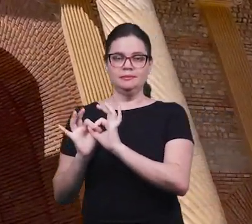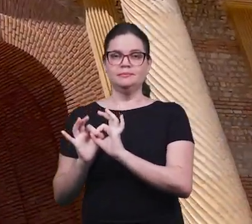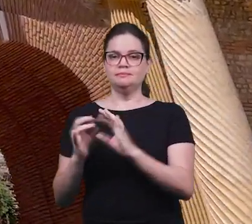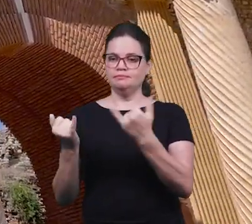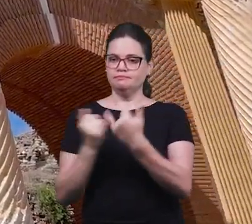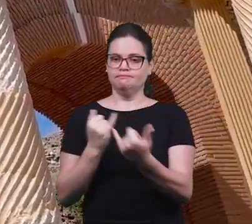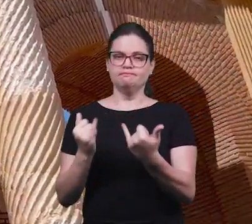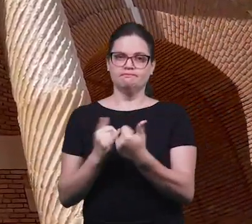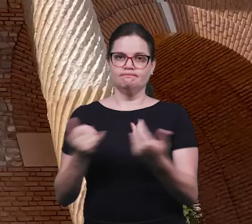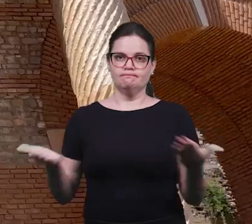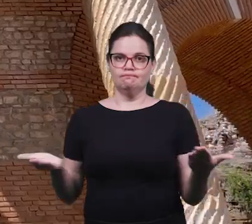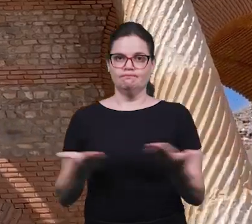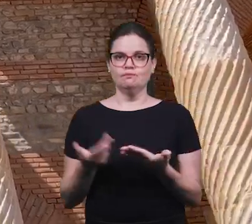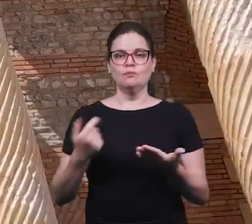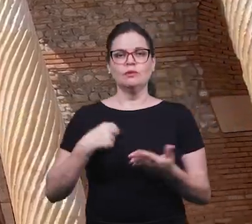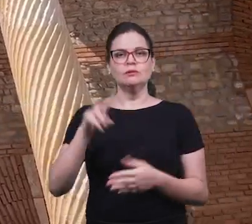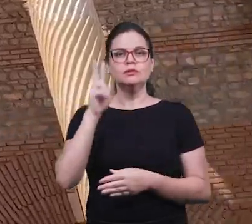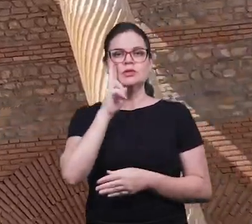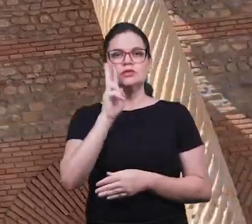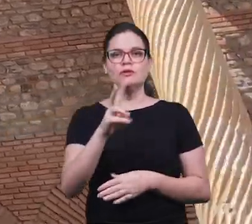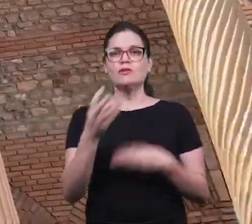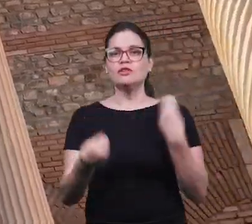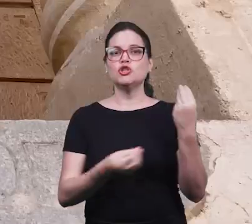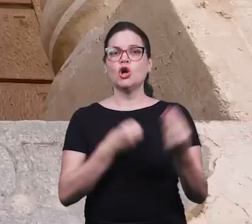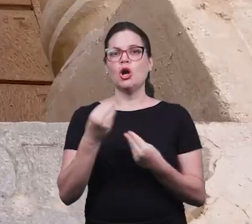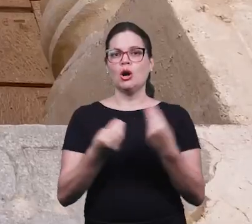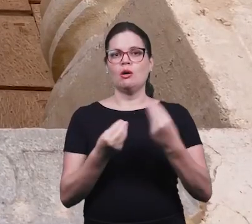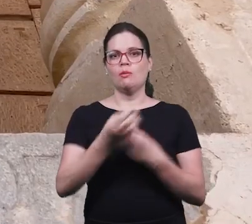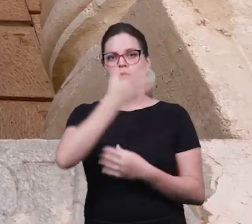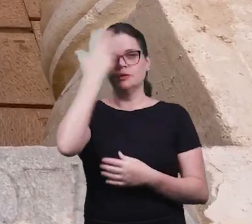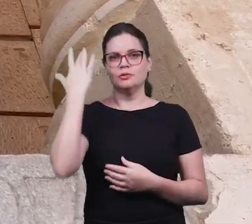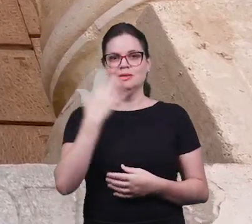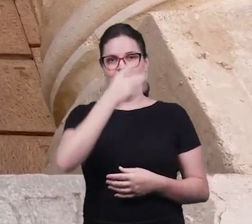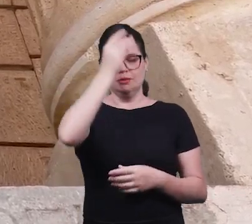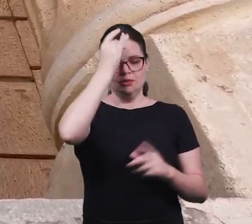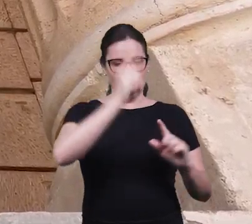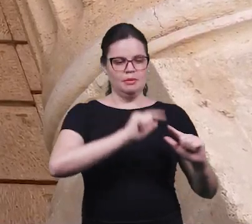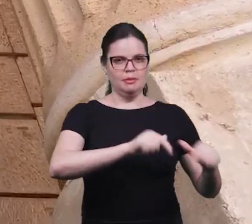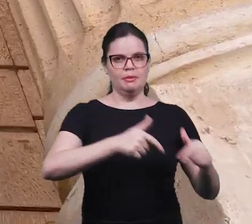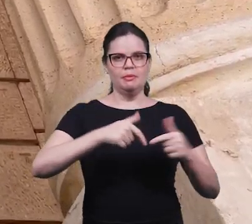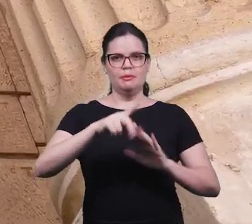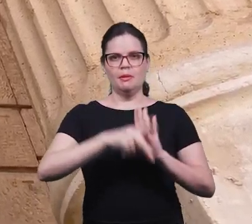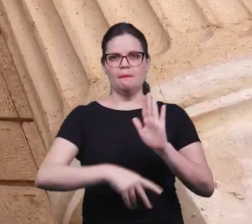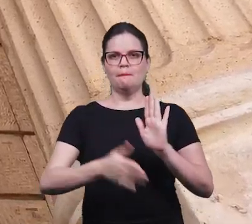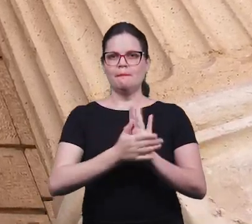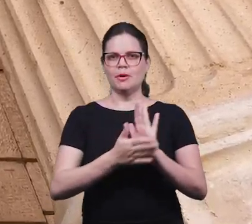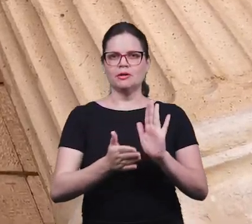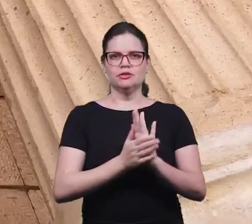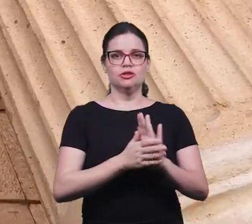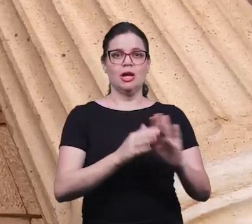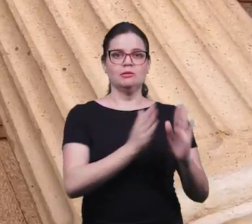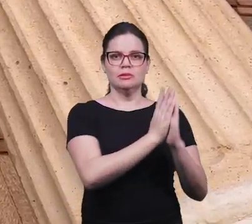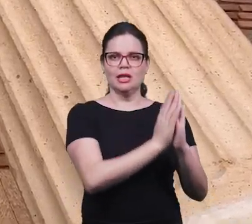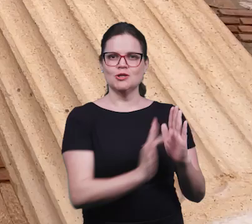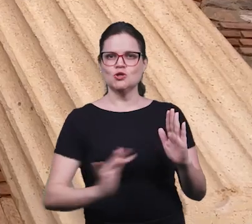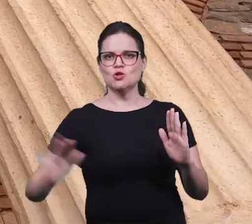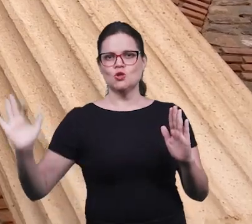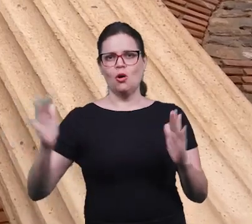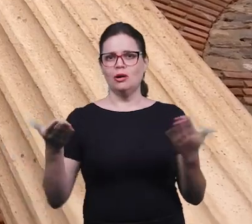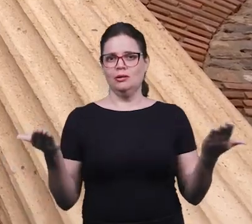do Espírito se manifestou no mundo. Depois das grandes guerras, a Primeira Grande Guerra, depois a Segunda Grande